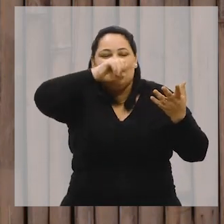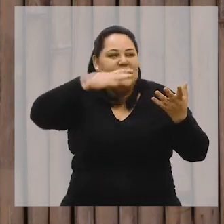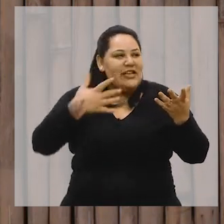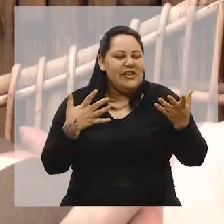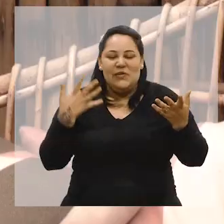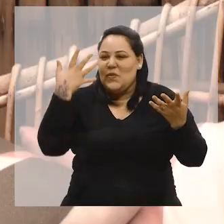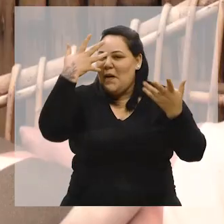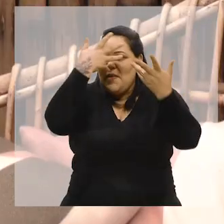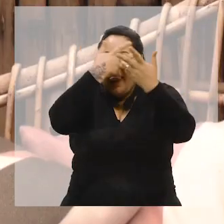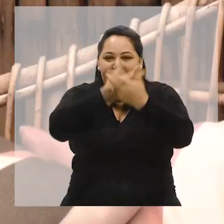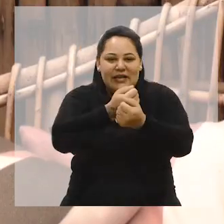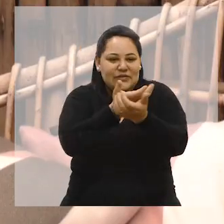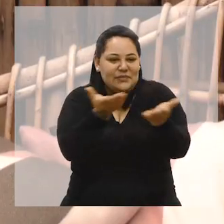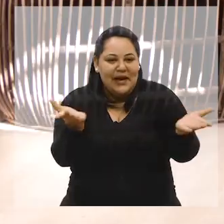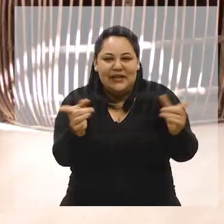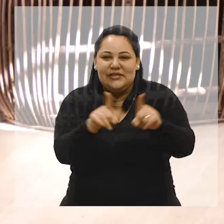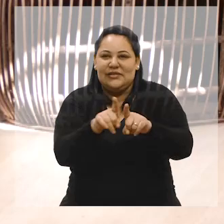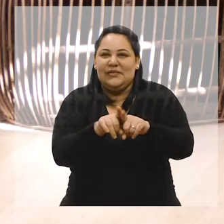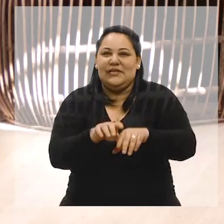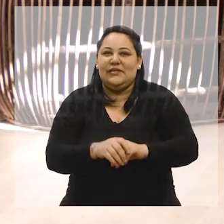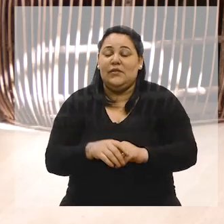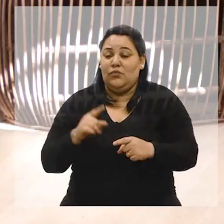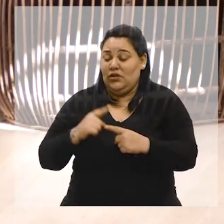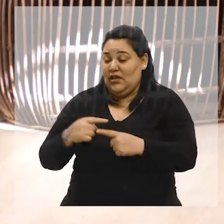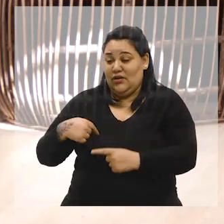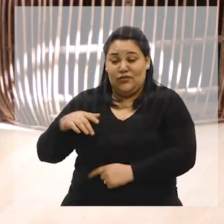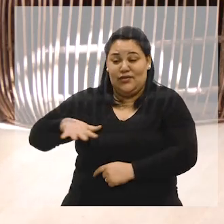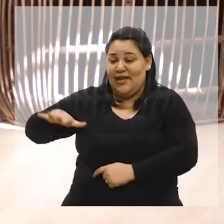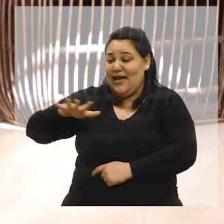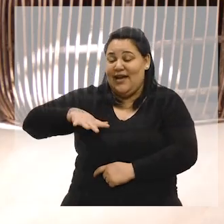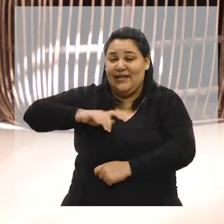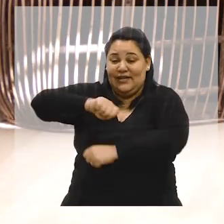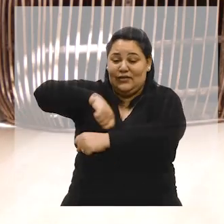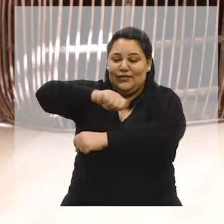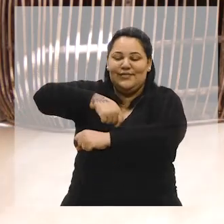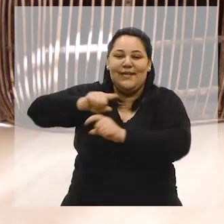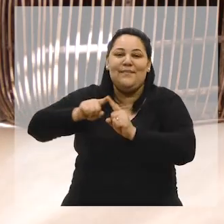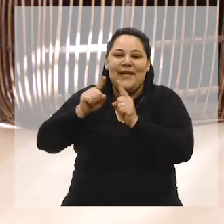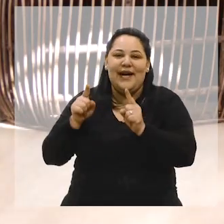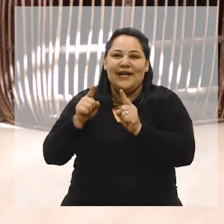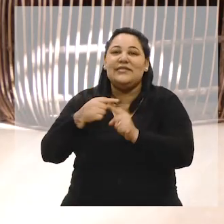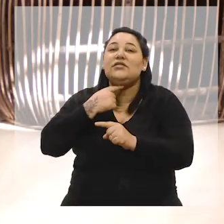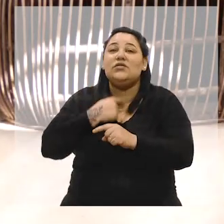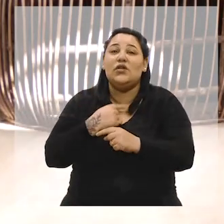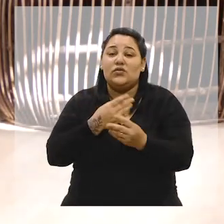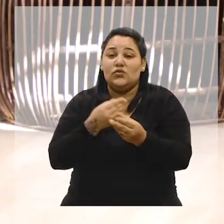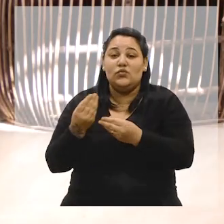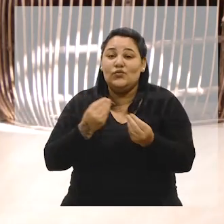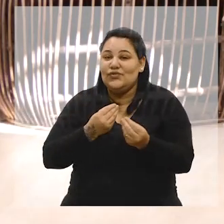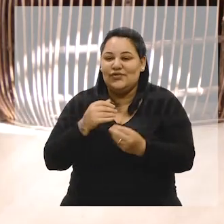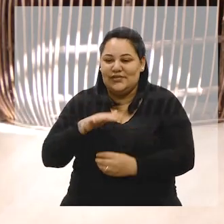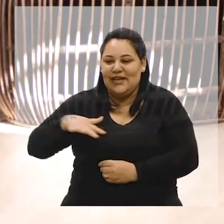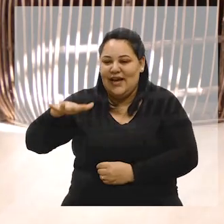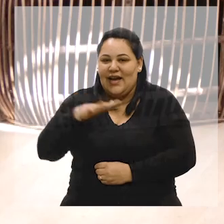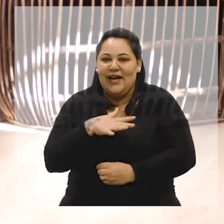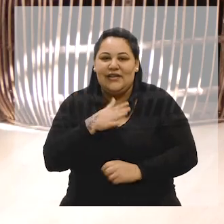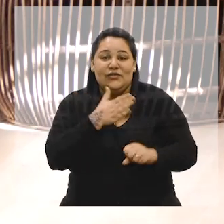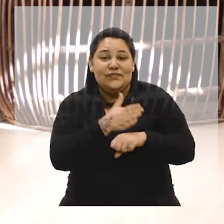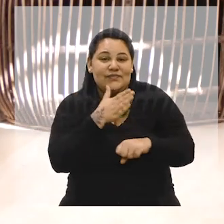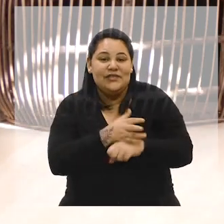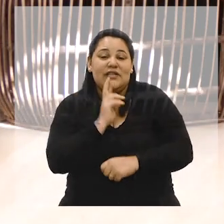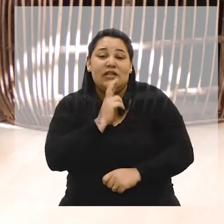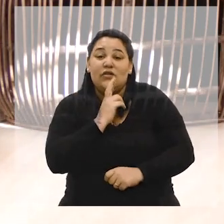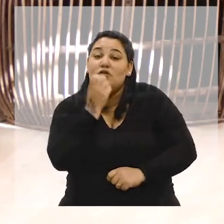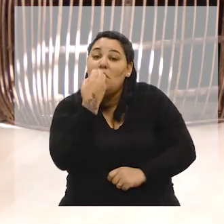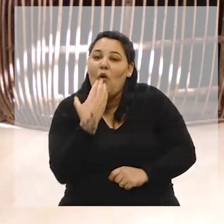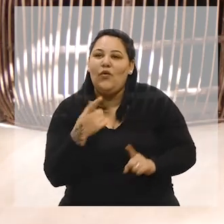A beleza, o espaço assim, do lugar. Porque eu não os sou olhos do veem. ramo gastronômico, mas a gente gosta muito dessa área de frequentar restaurantes